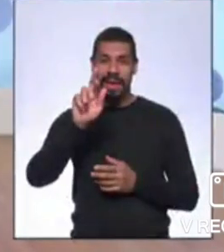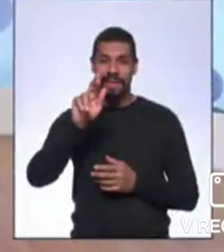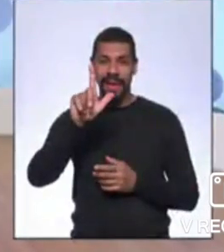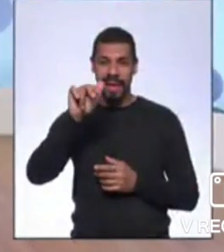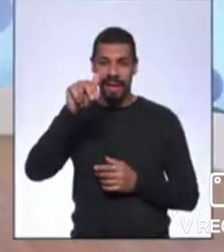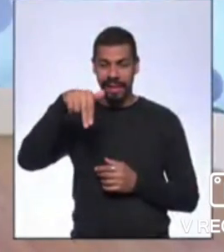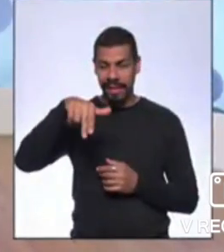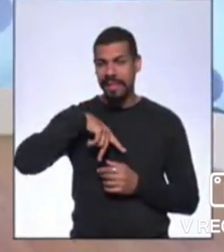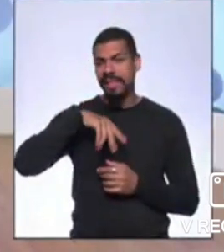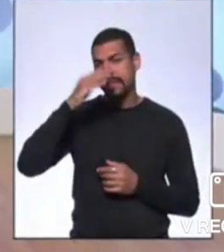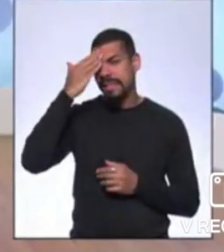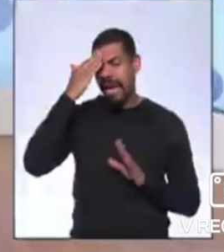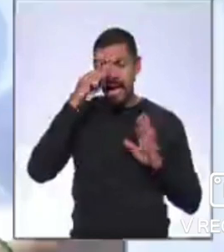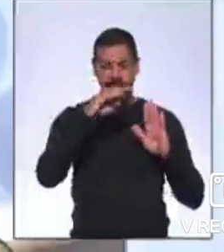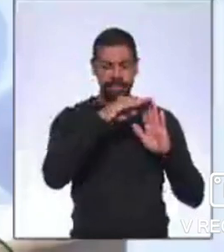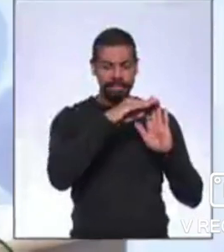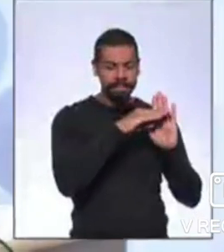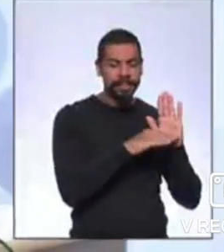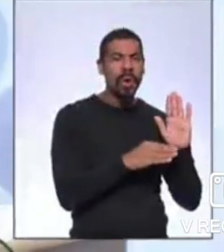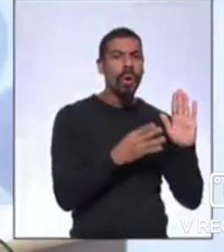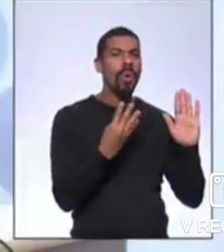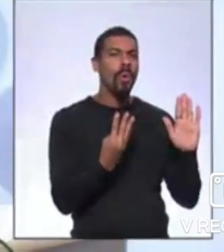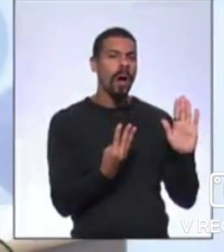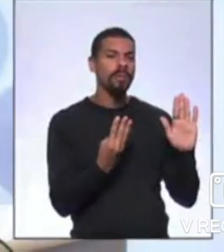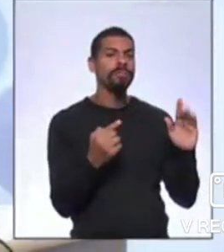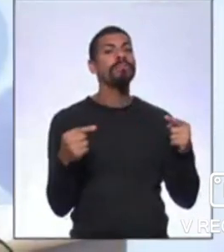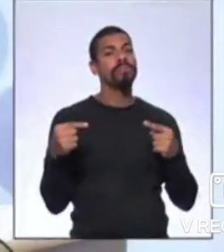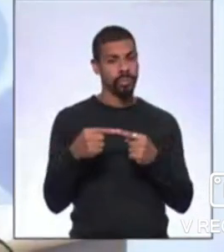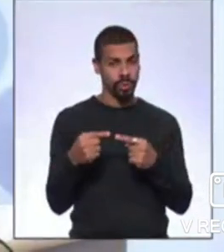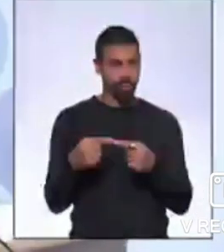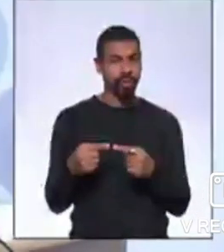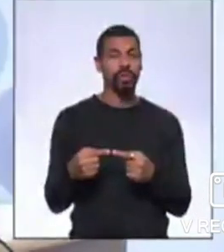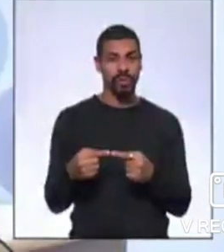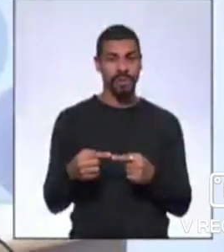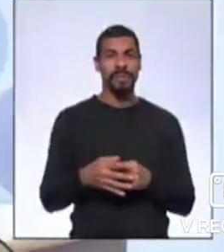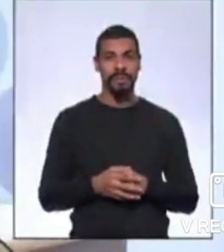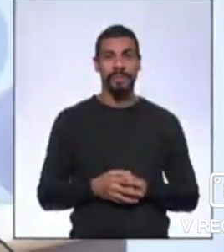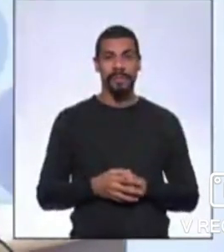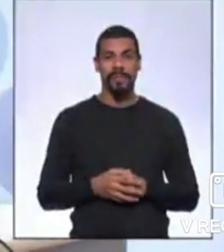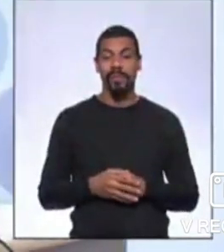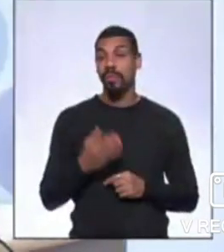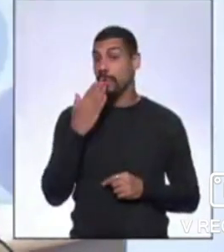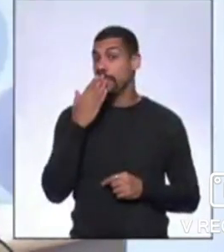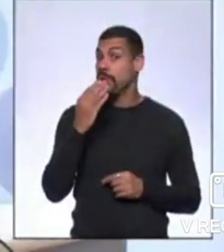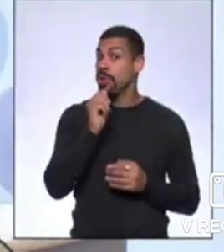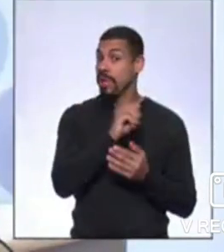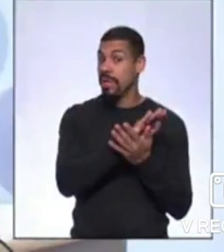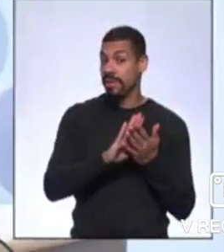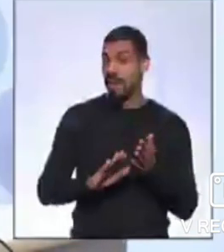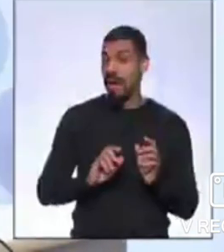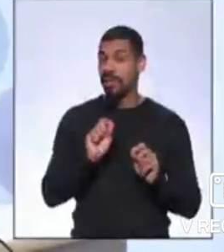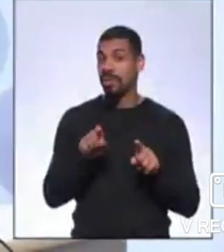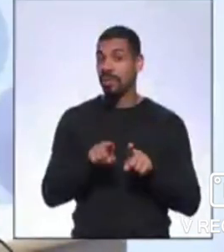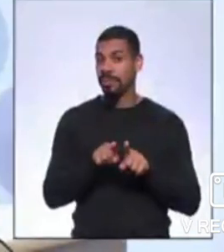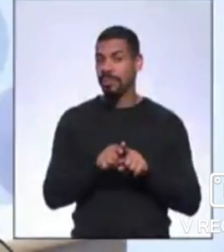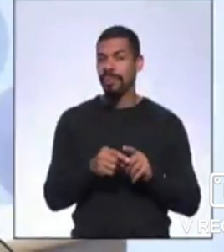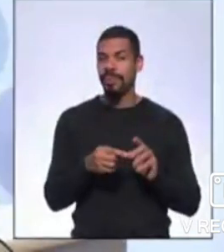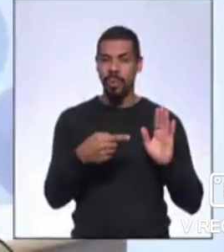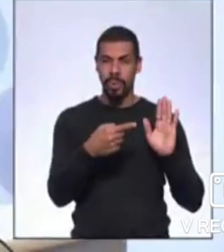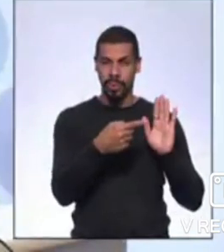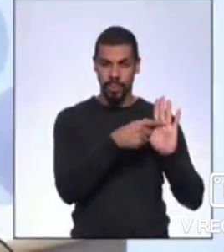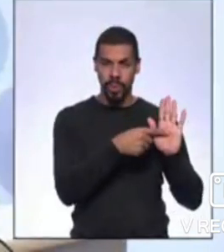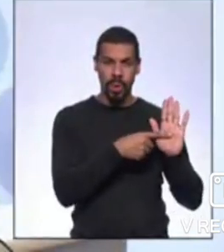a gente pode entender que esse mandamento corresponde ao que se pediu ali na atividade, porque olha o que ele diz,